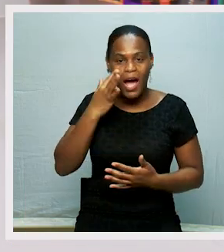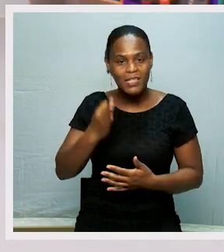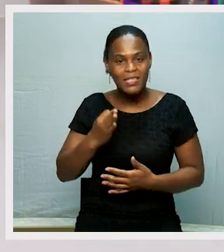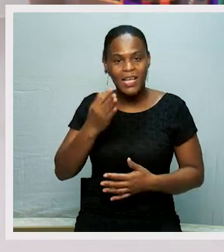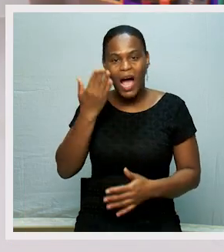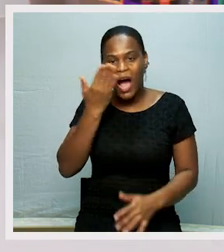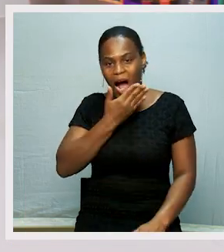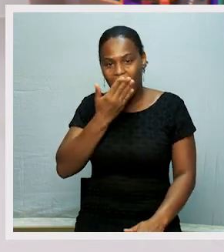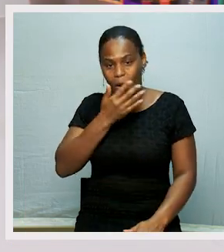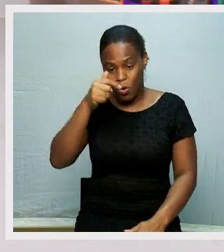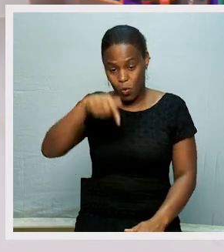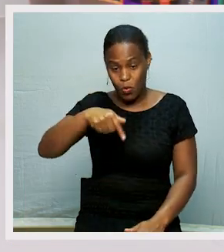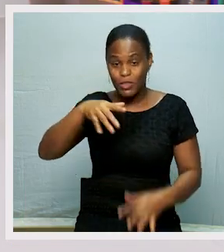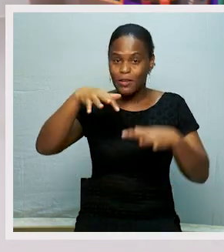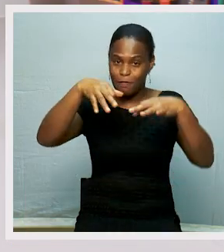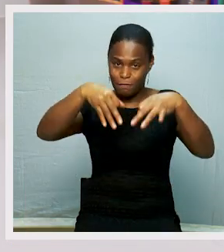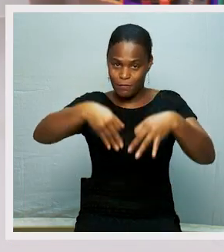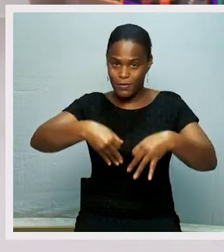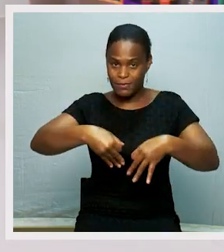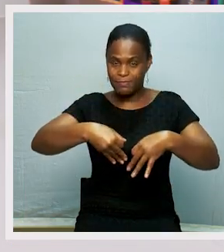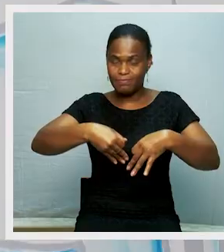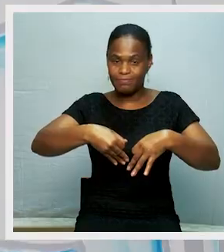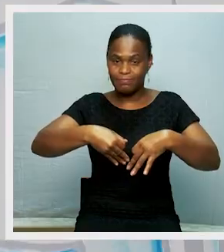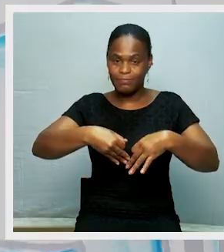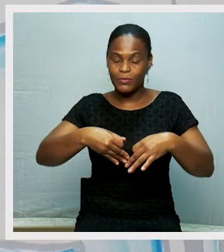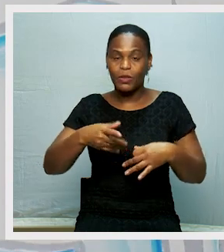terminamos a aula de hoje.